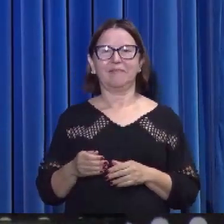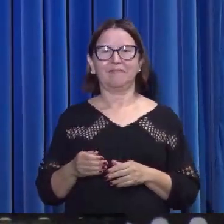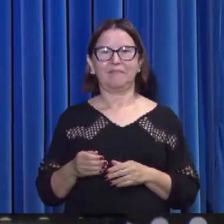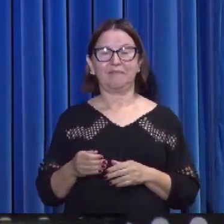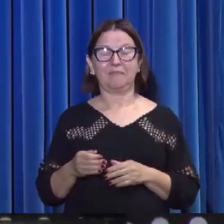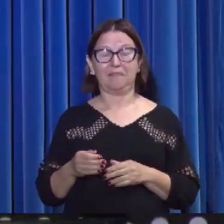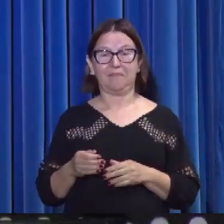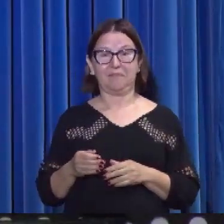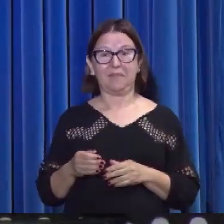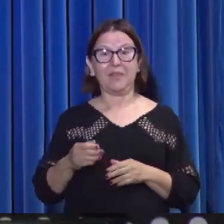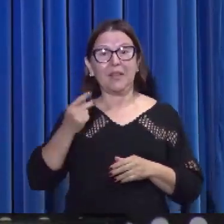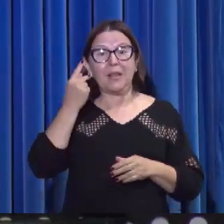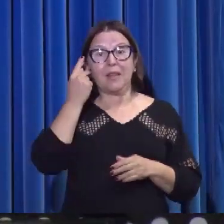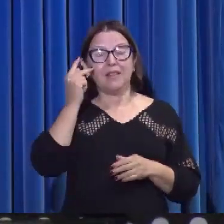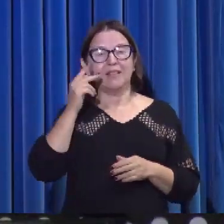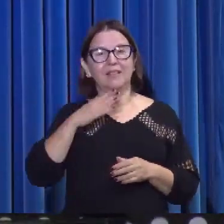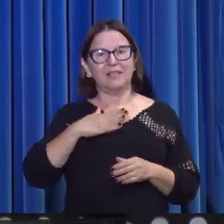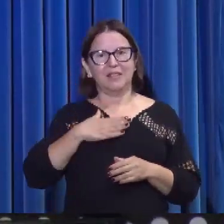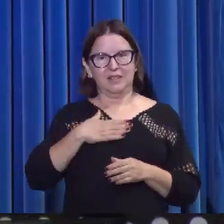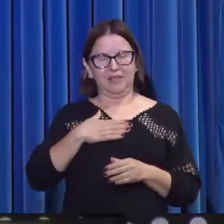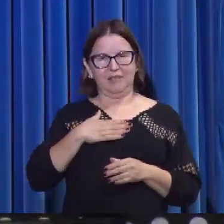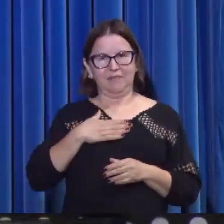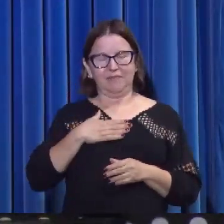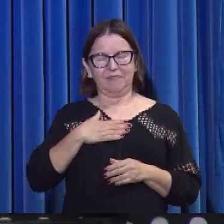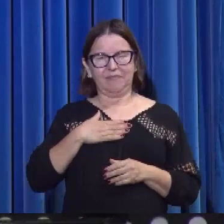nisso aqui, para mim.